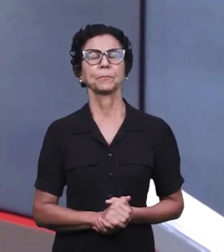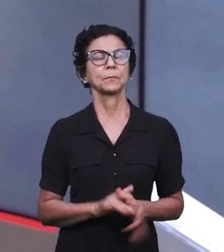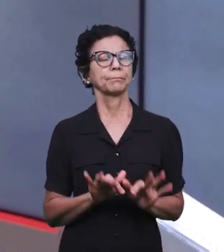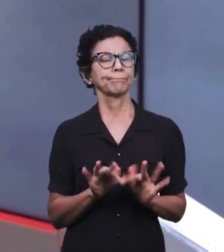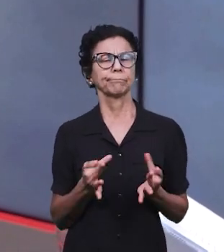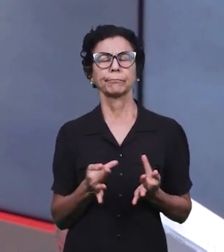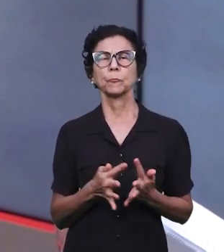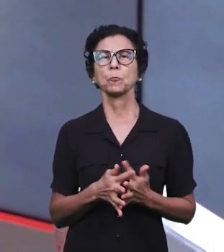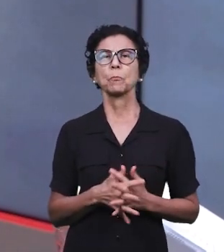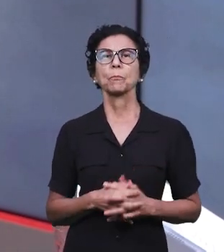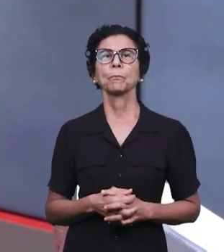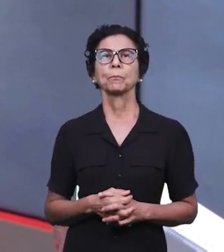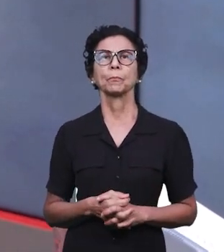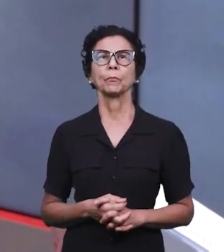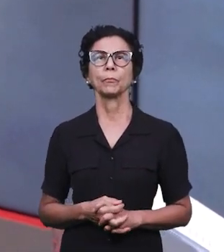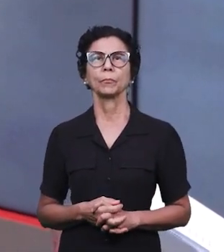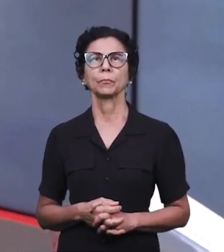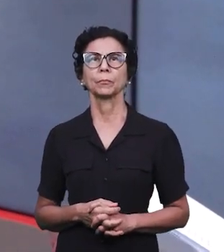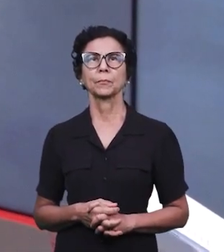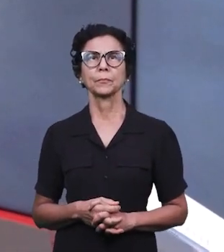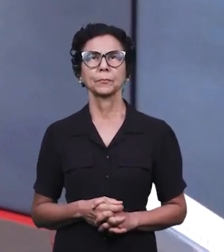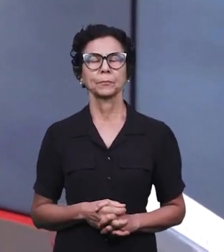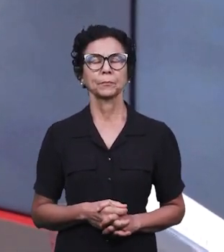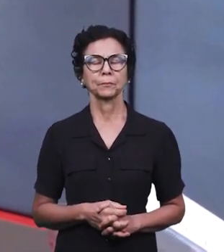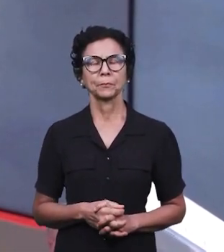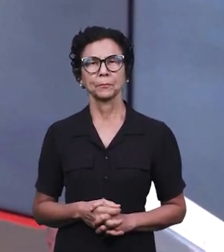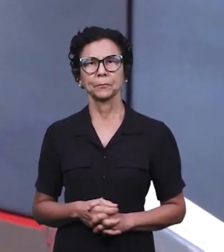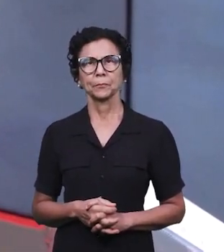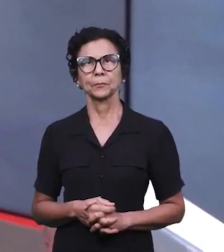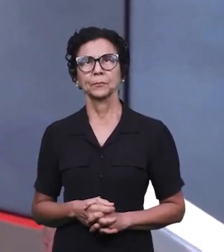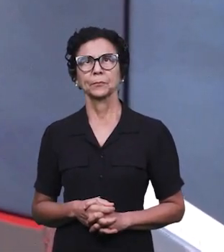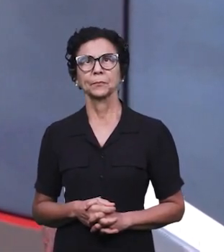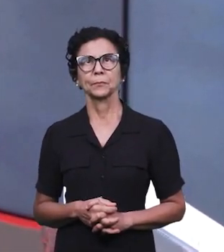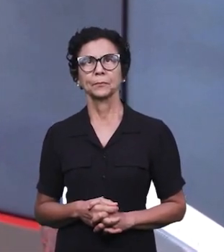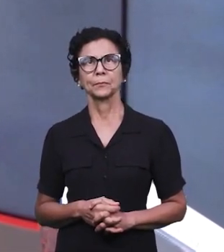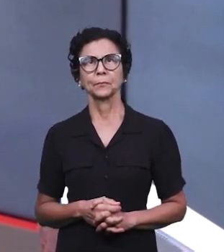simples. Com o polegar e o dedo anelar, né?